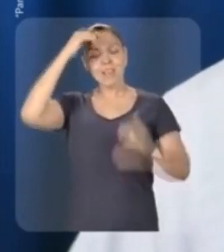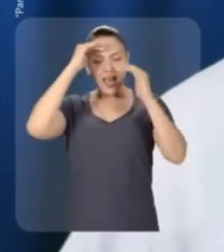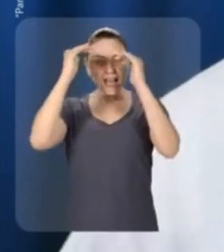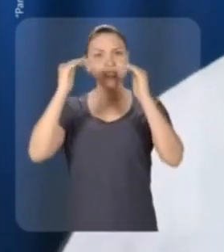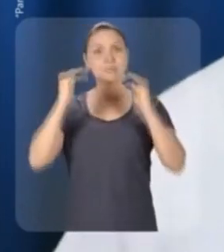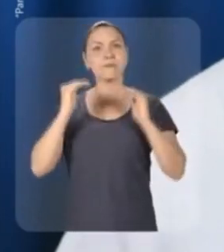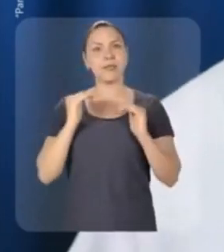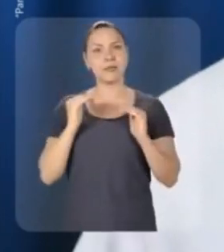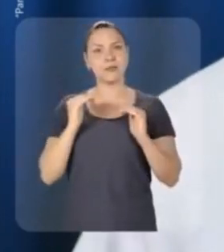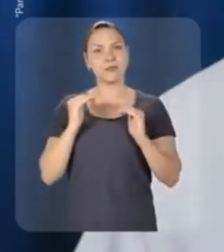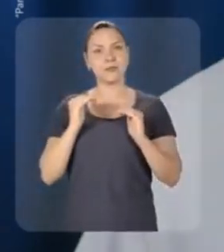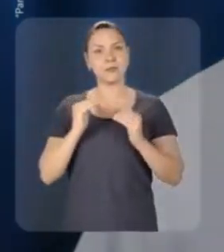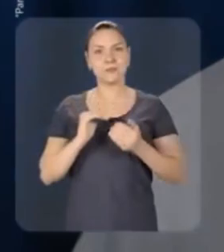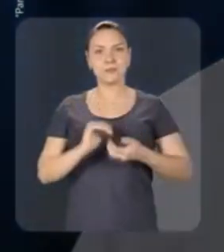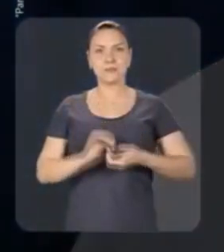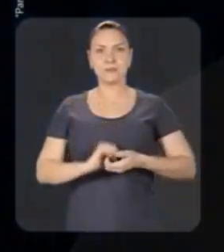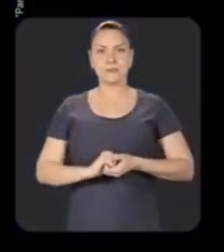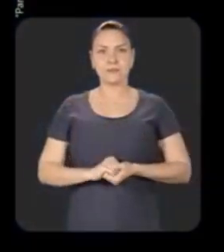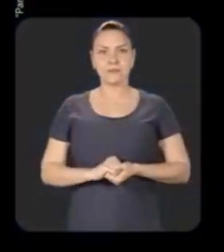serenidade e no respeito.